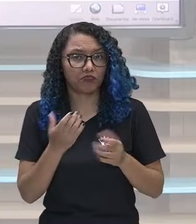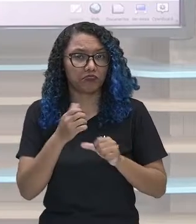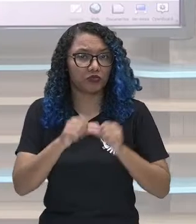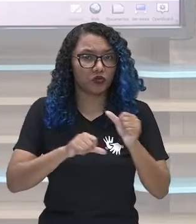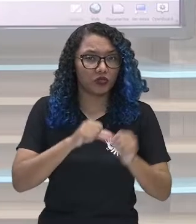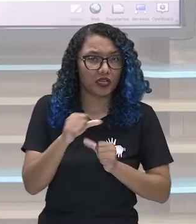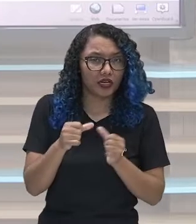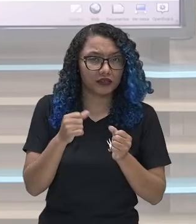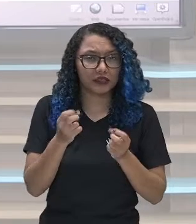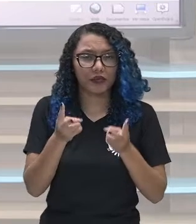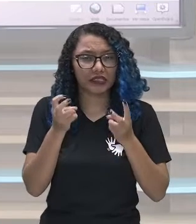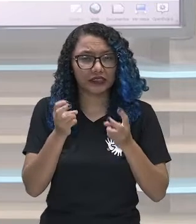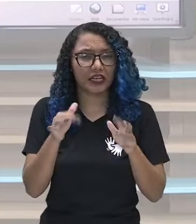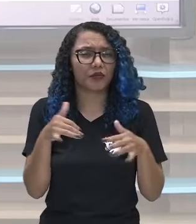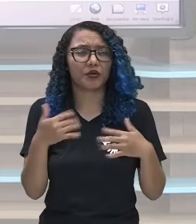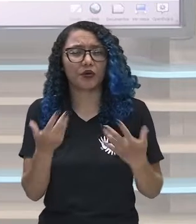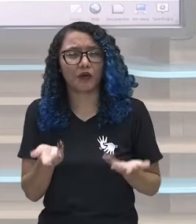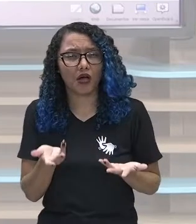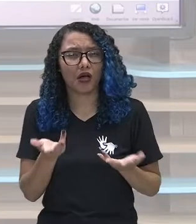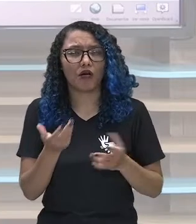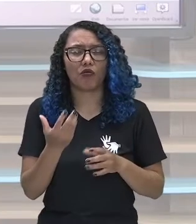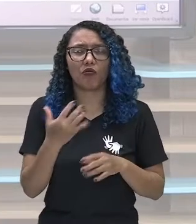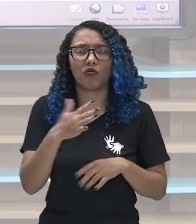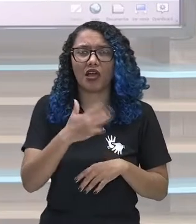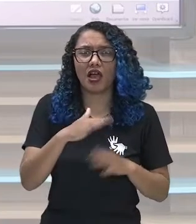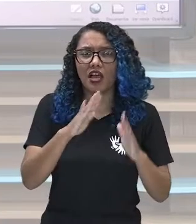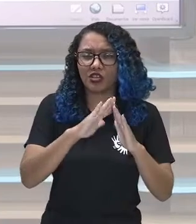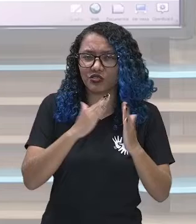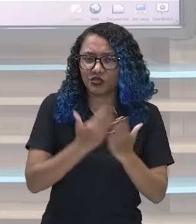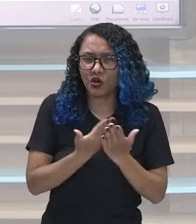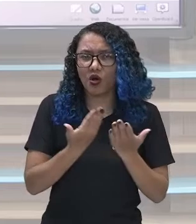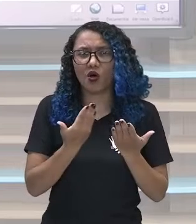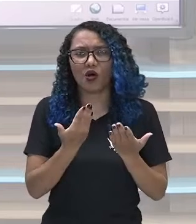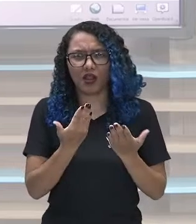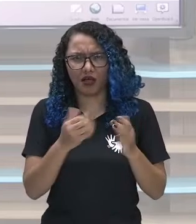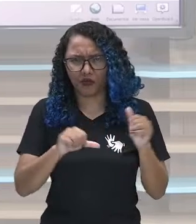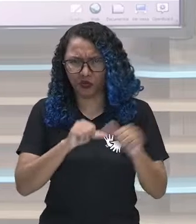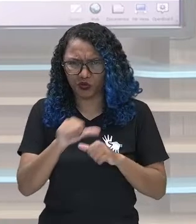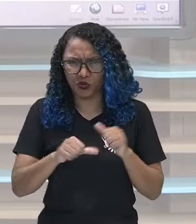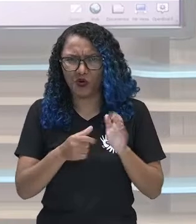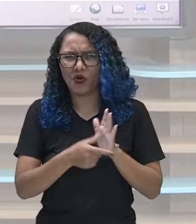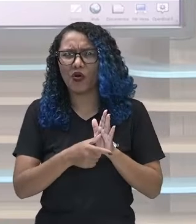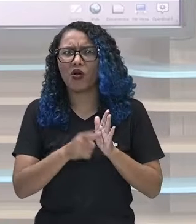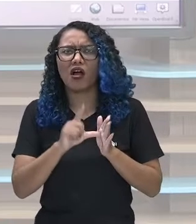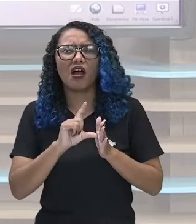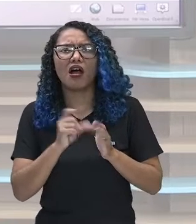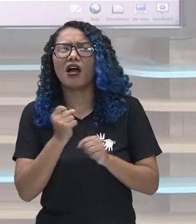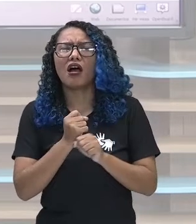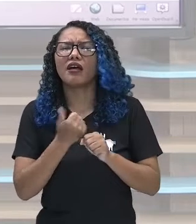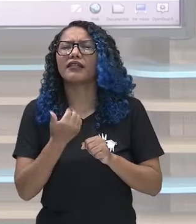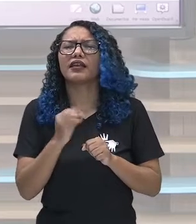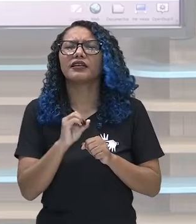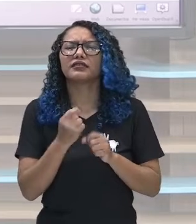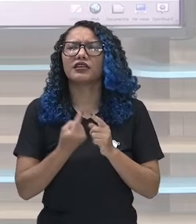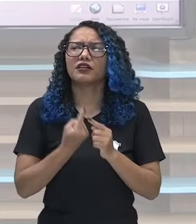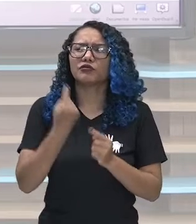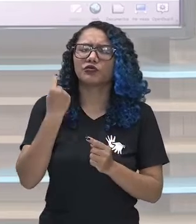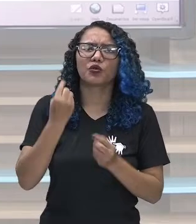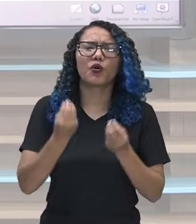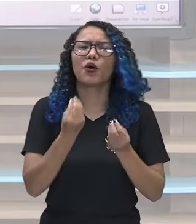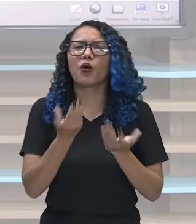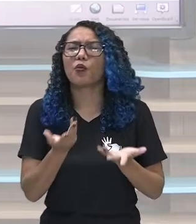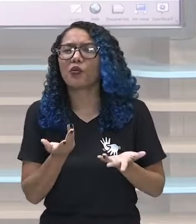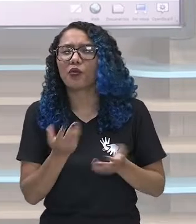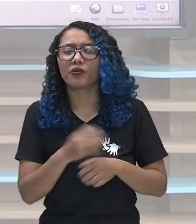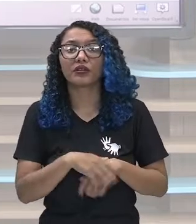que ocorreram ao redor da minha escola já mudou, como é que ela era ali há 5, 10 anos atrás, ali a praça